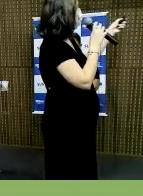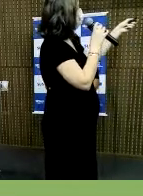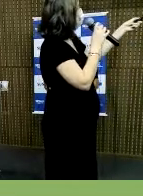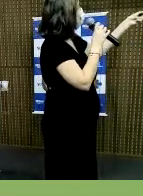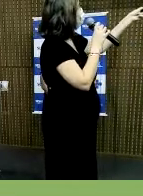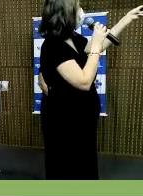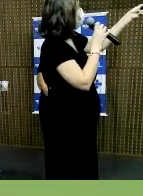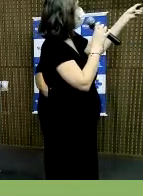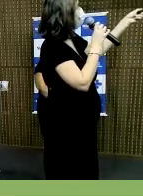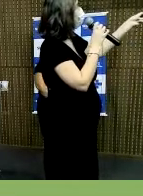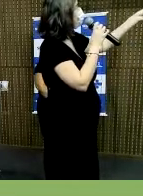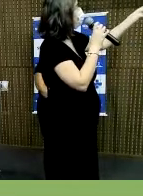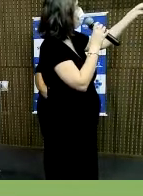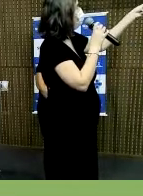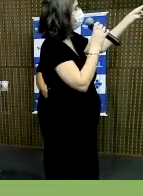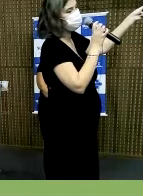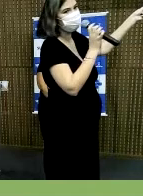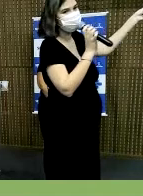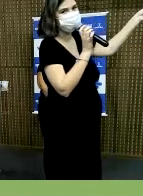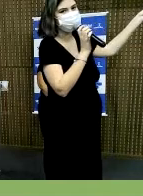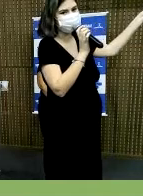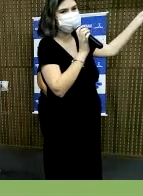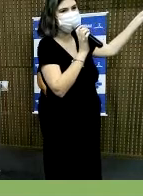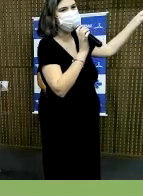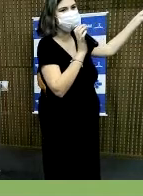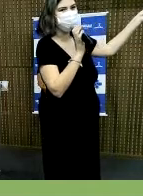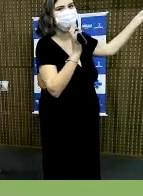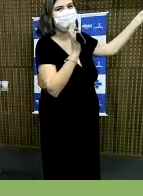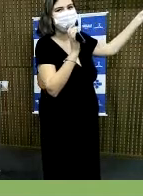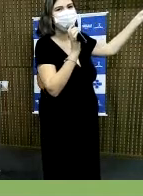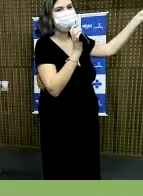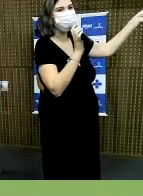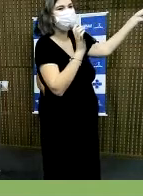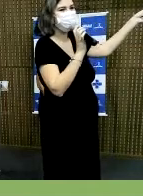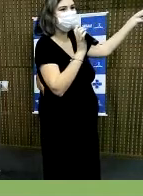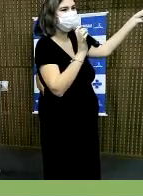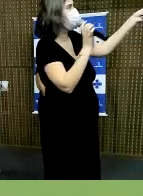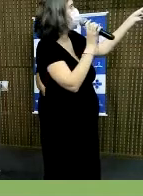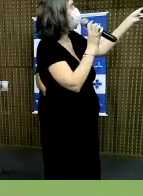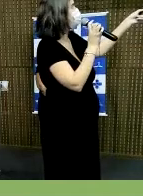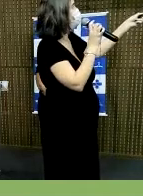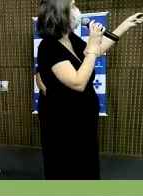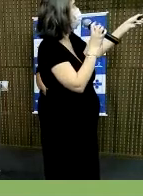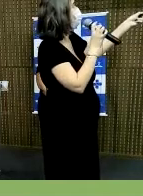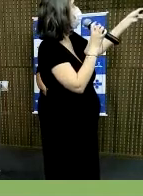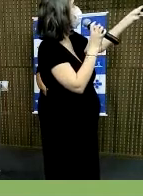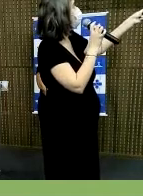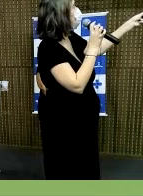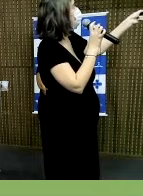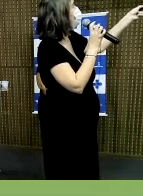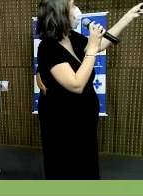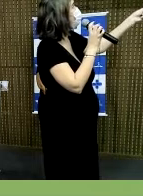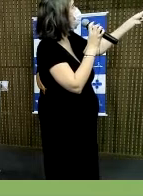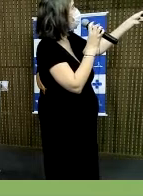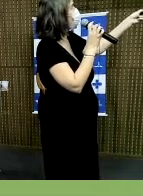Como das médicas, só esse ano a diferença em relação do ano passado, que a gente pode sempre estar justificando a pandemia, mas realmente, ano